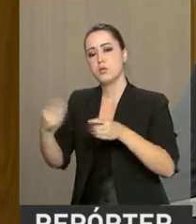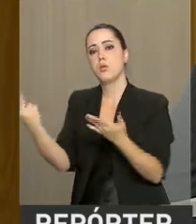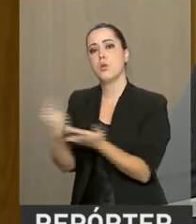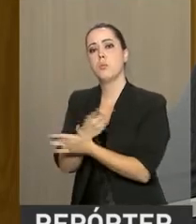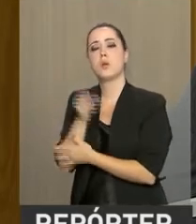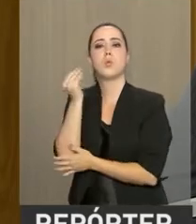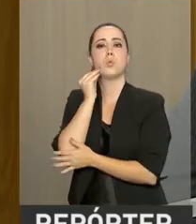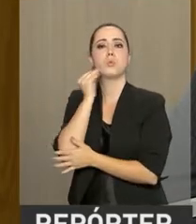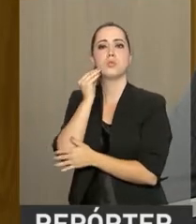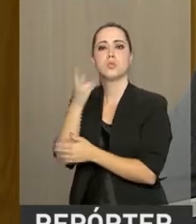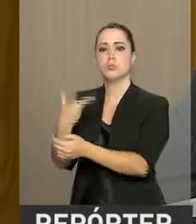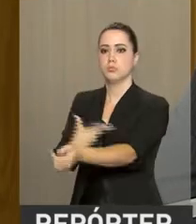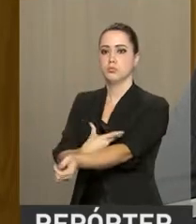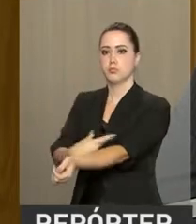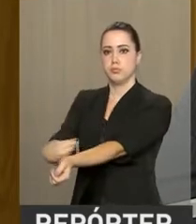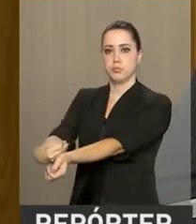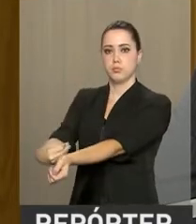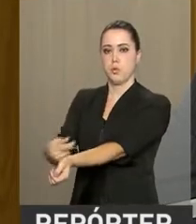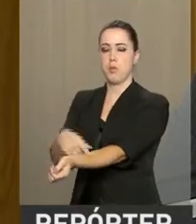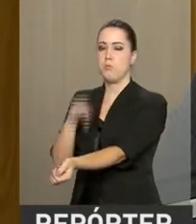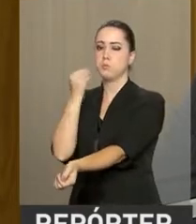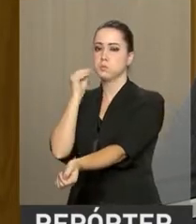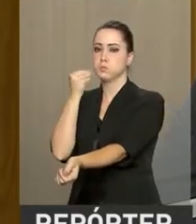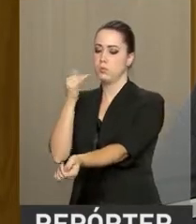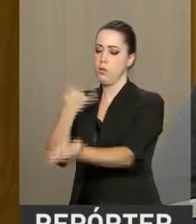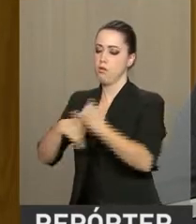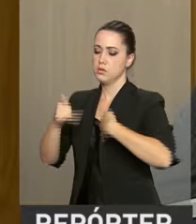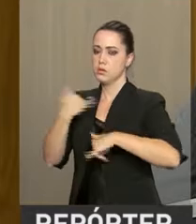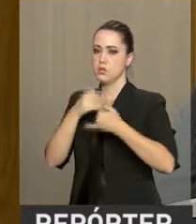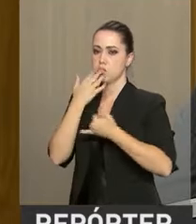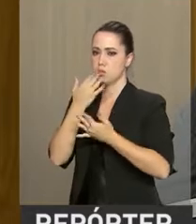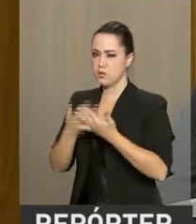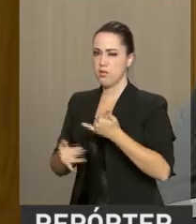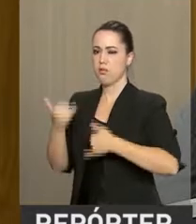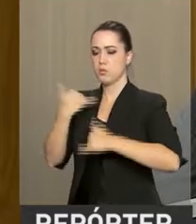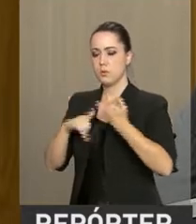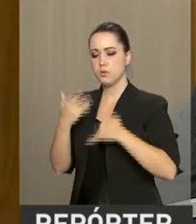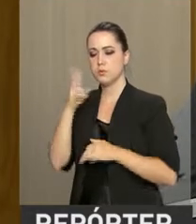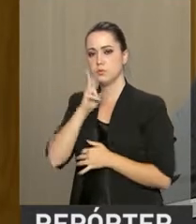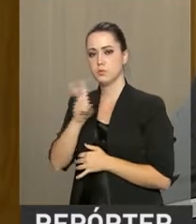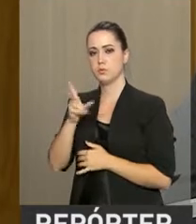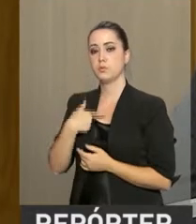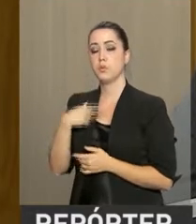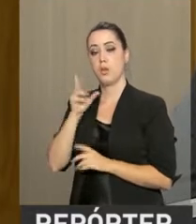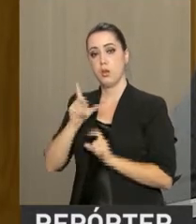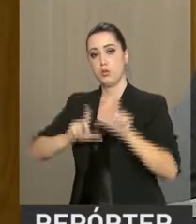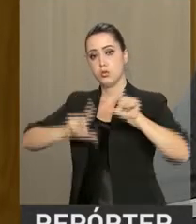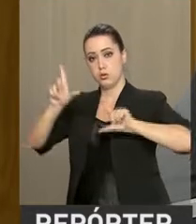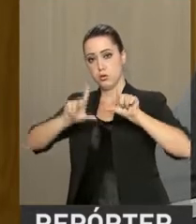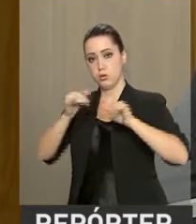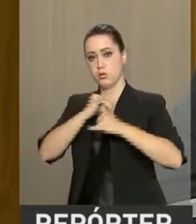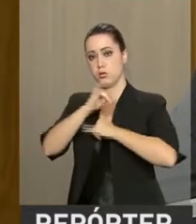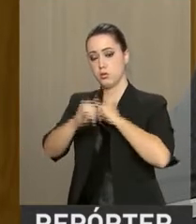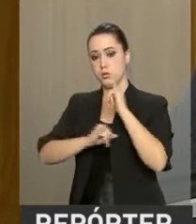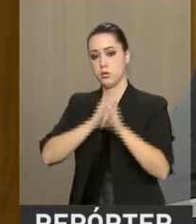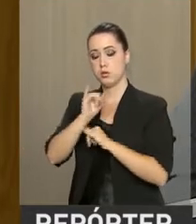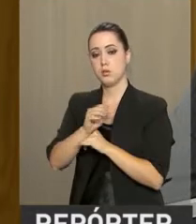então uma rede bem larga ea está já disponível no site do denatran